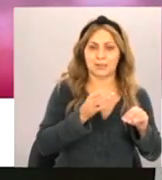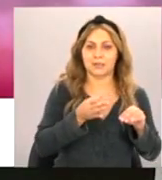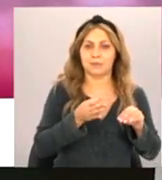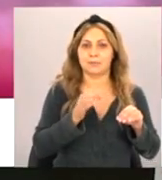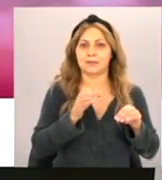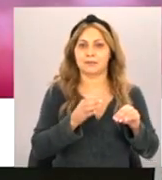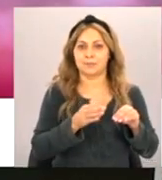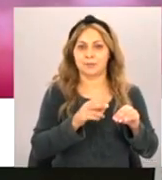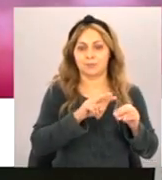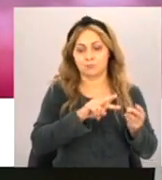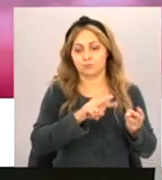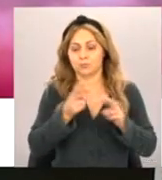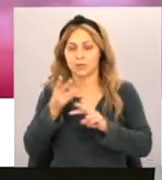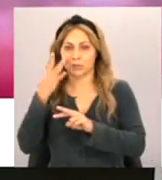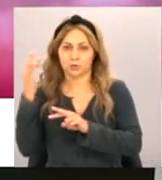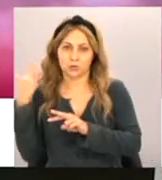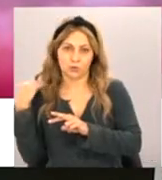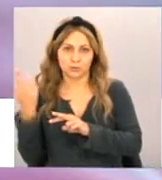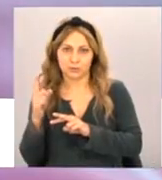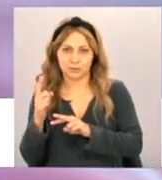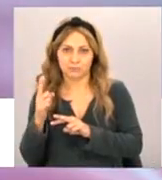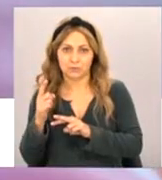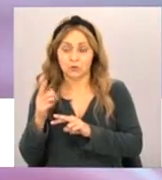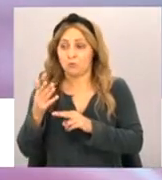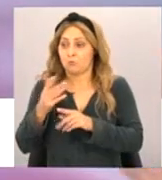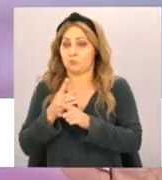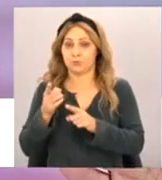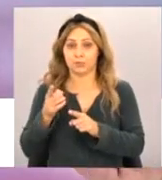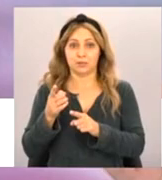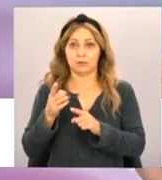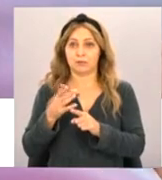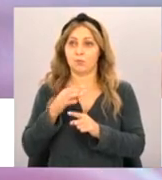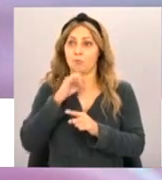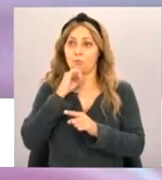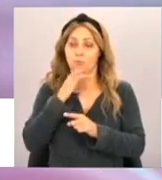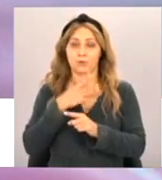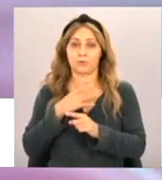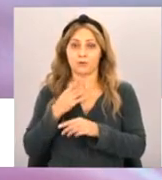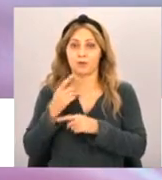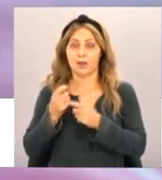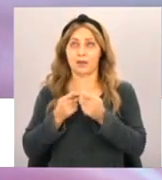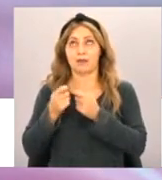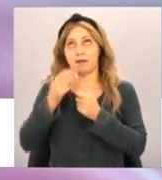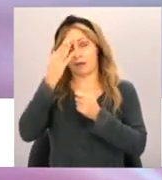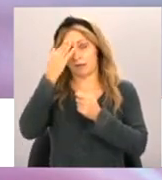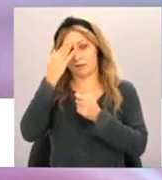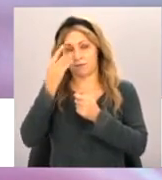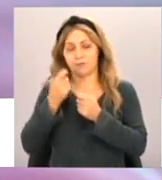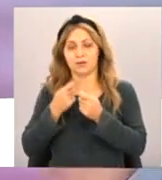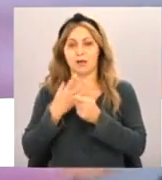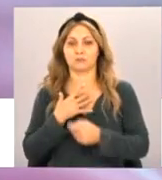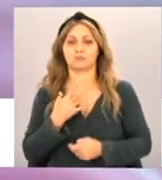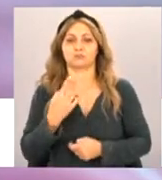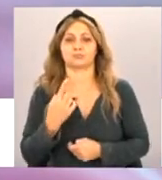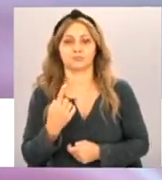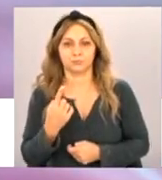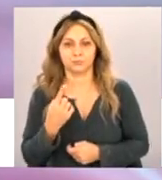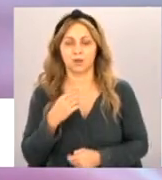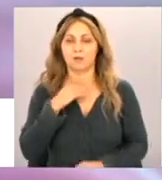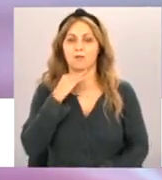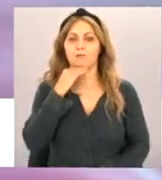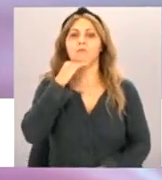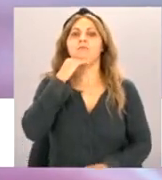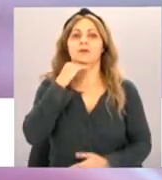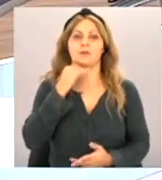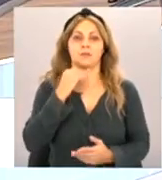António Costa por isso eu tiver uma maioria absoluta não vai achar que estava um buraco menos sozinho por muitas promessas que nos faça agora arrogância diante não diminui com